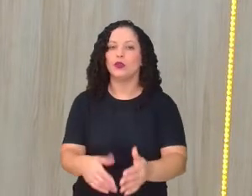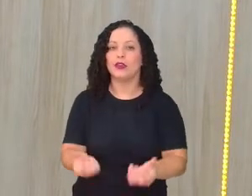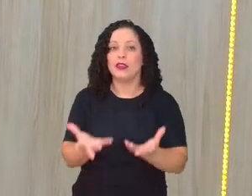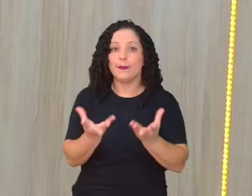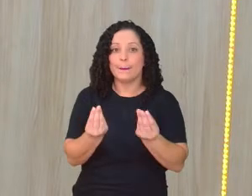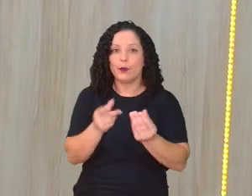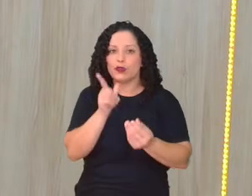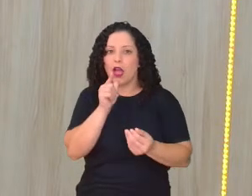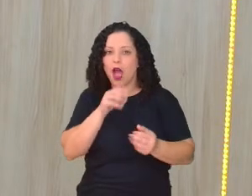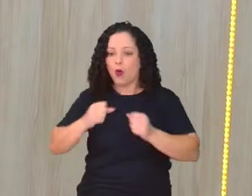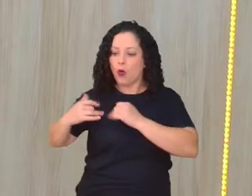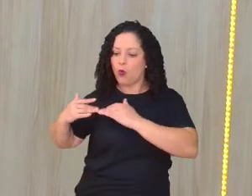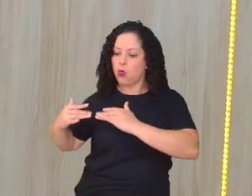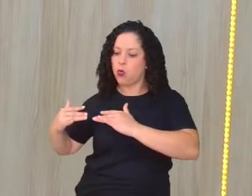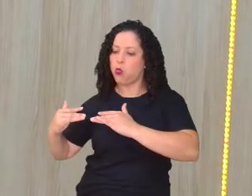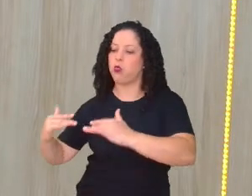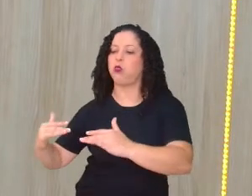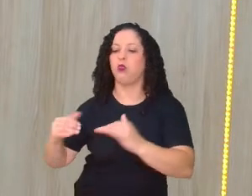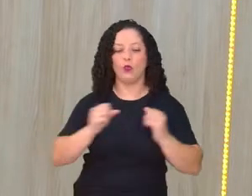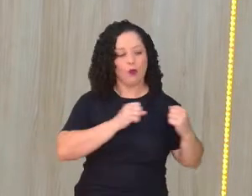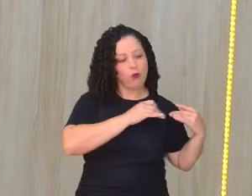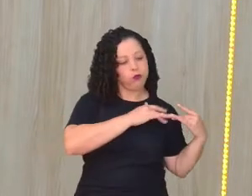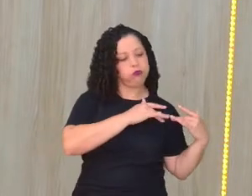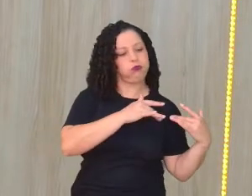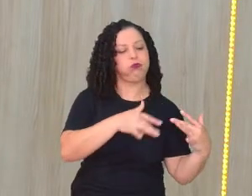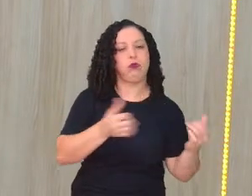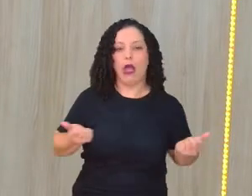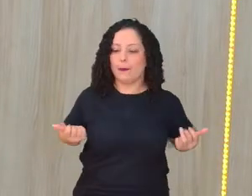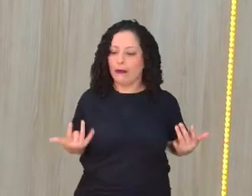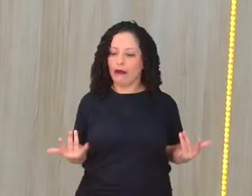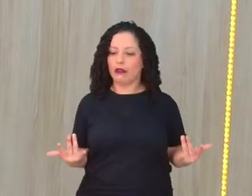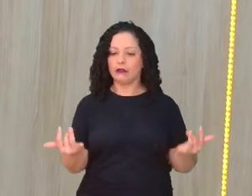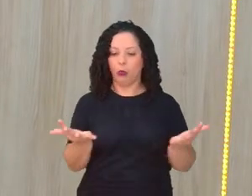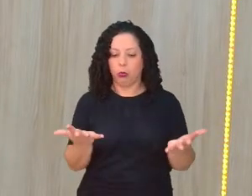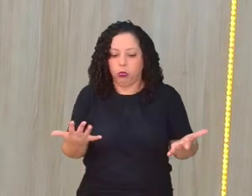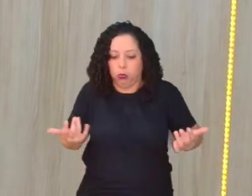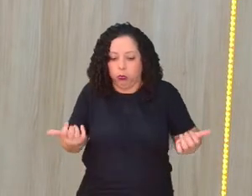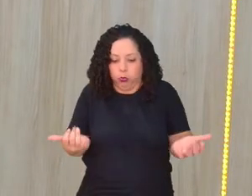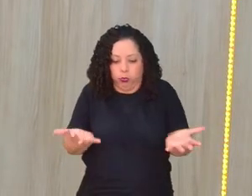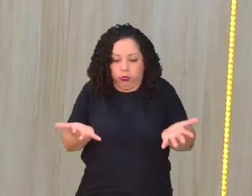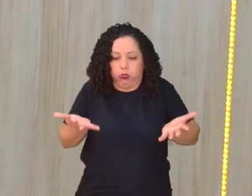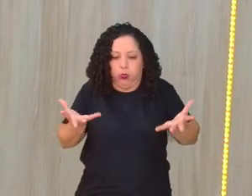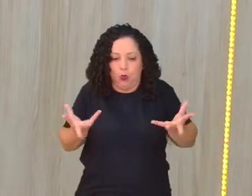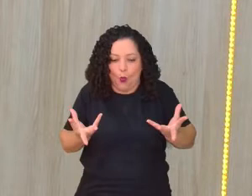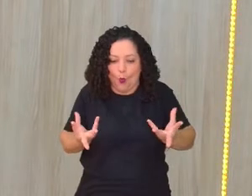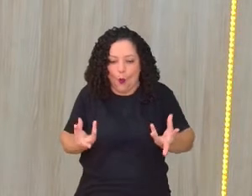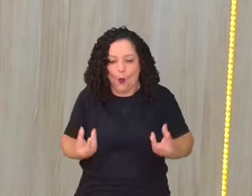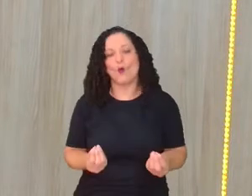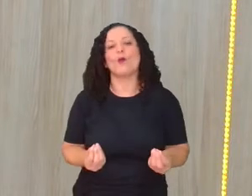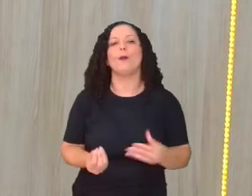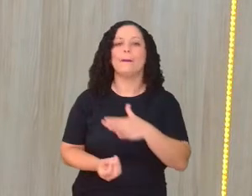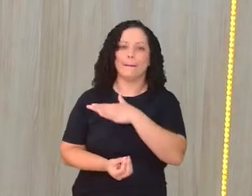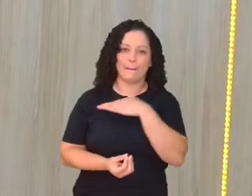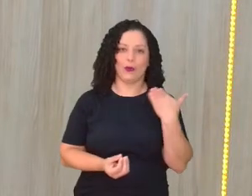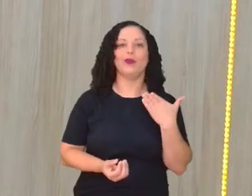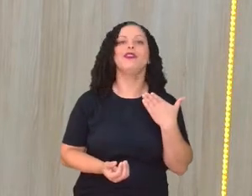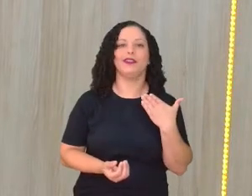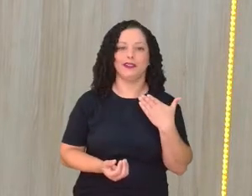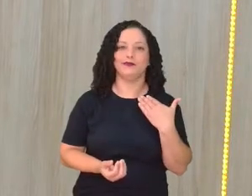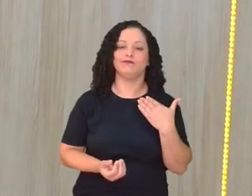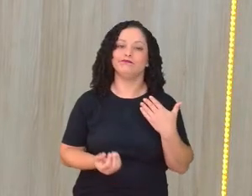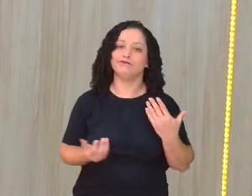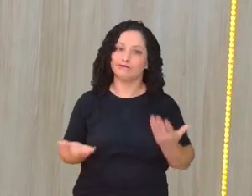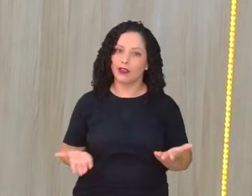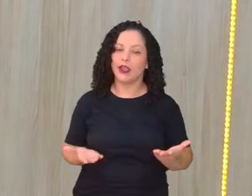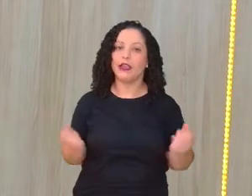vegetação, aquela vegetação ela vai morrer, né? Morrendo, ela vai liberar ali tipo Matéria um limo, orgânica, né, né? um humus Humus,